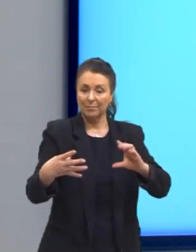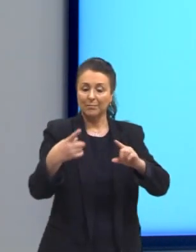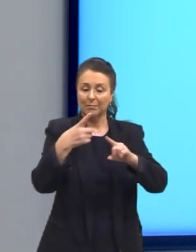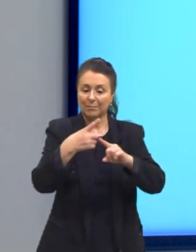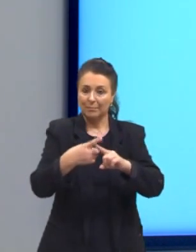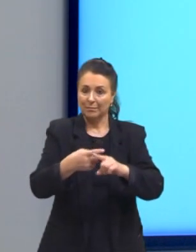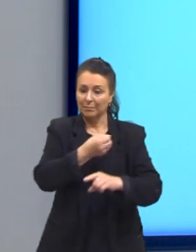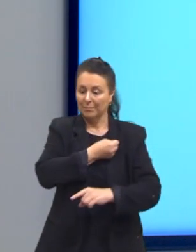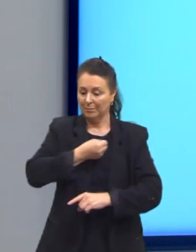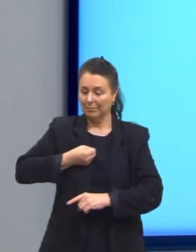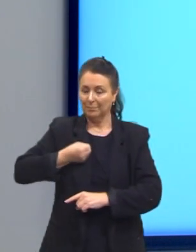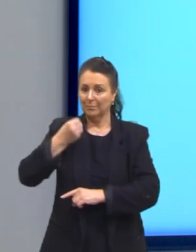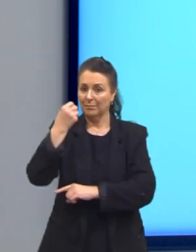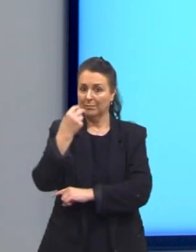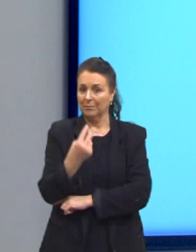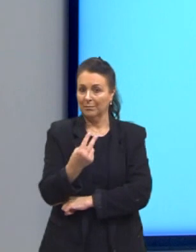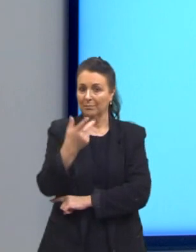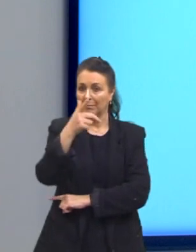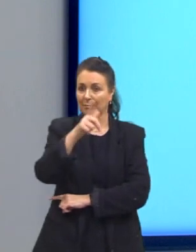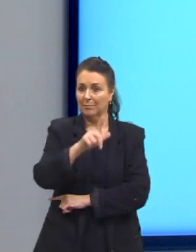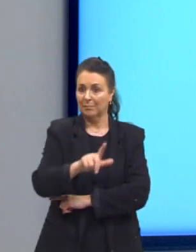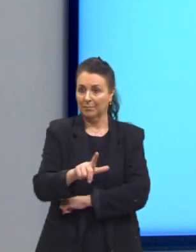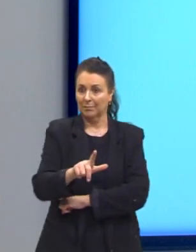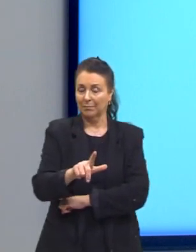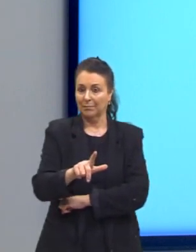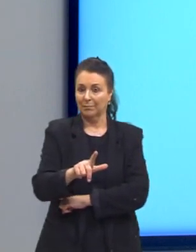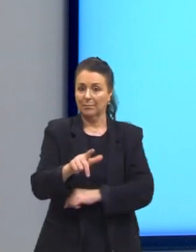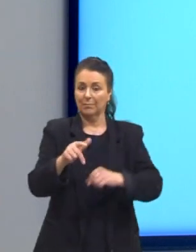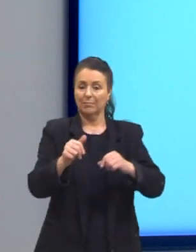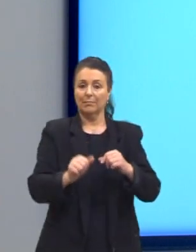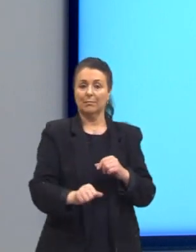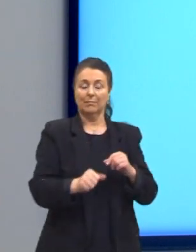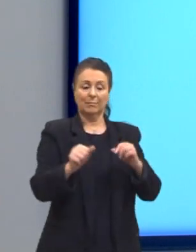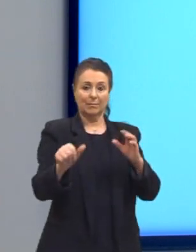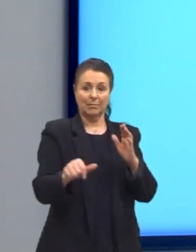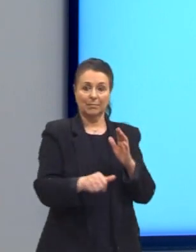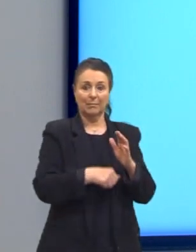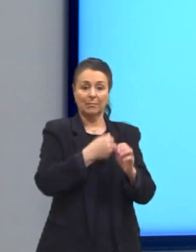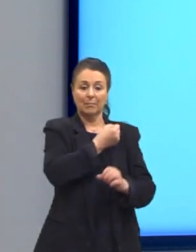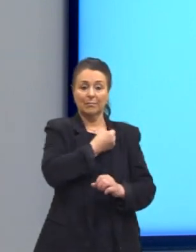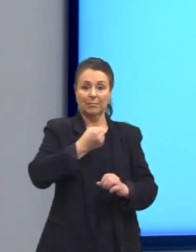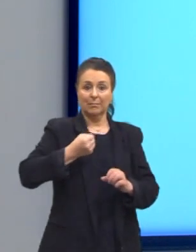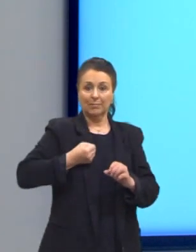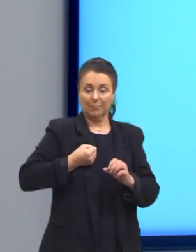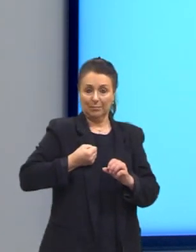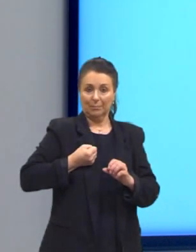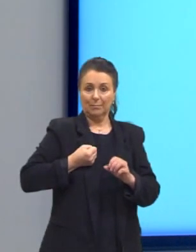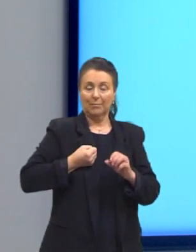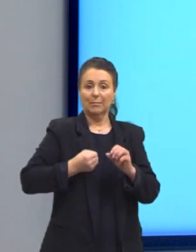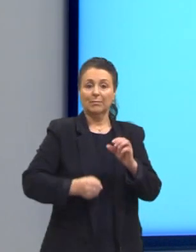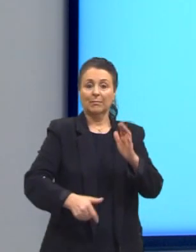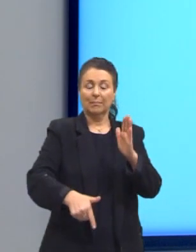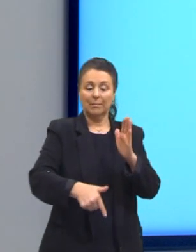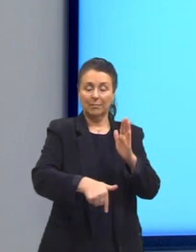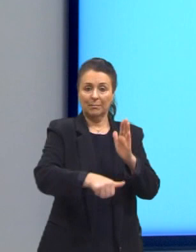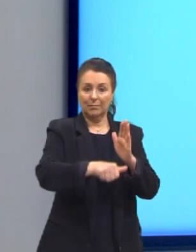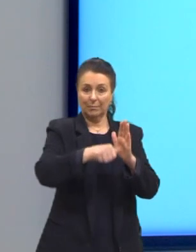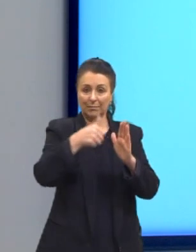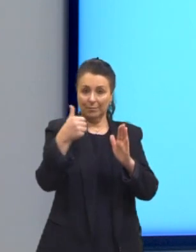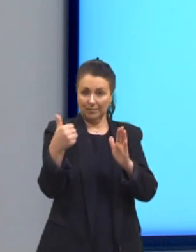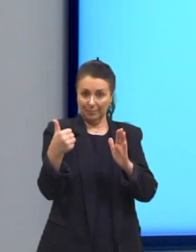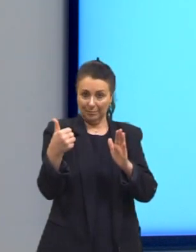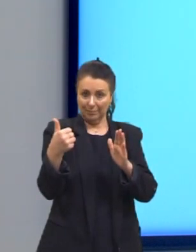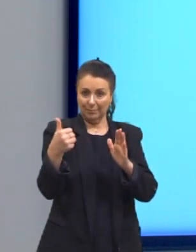então novamente né Pega o elemento da primeira linha e da primeira coluna e multiplica por dois